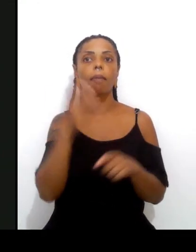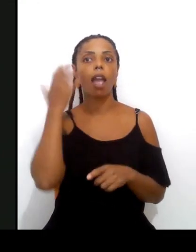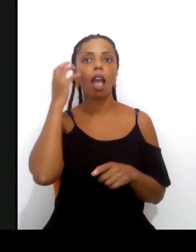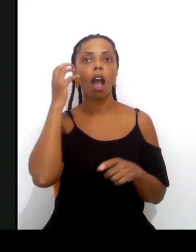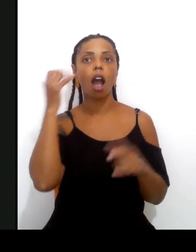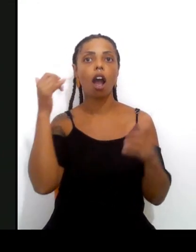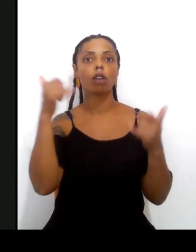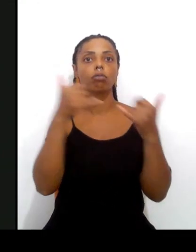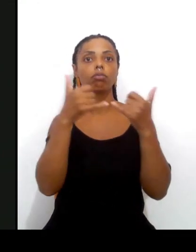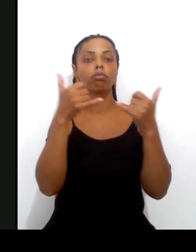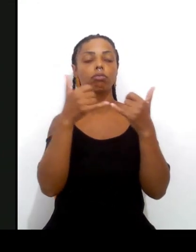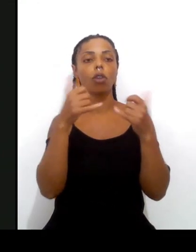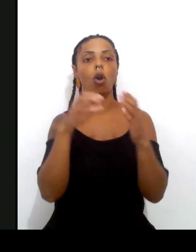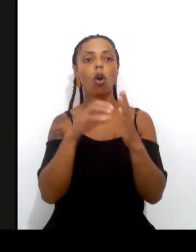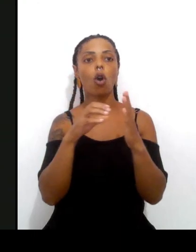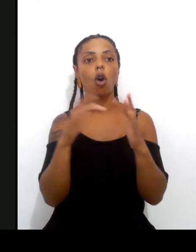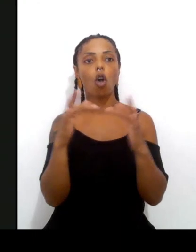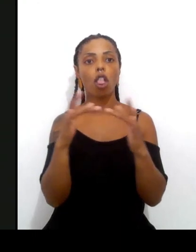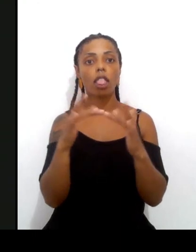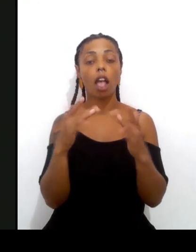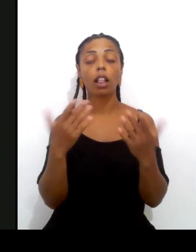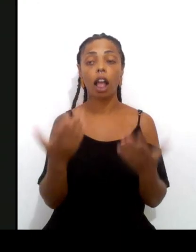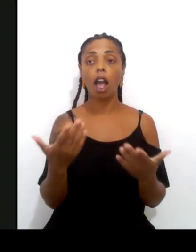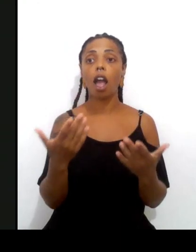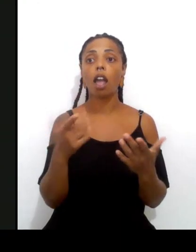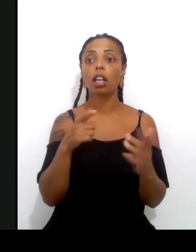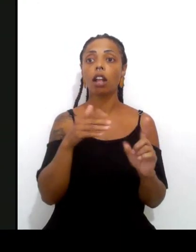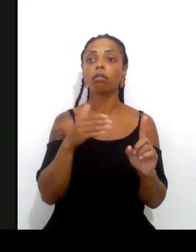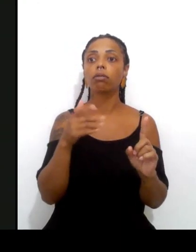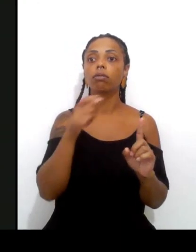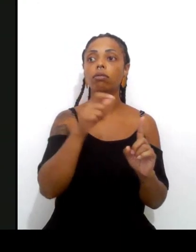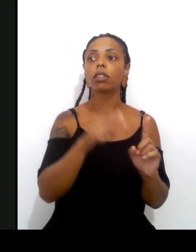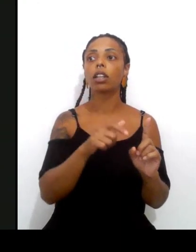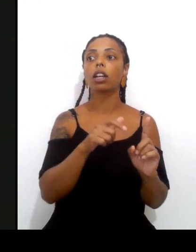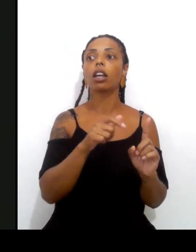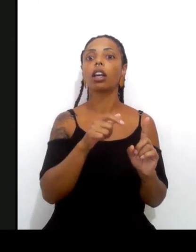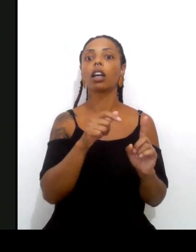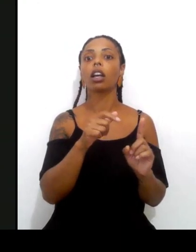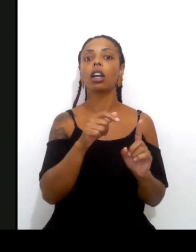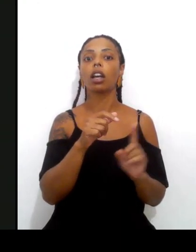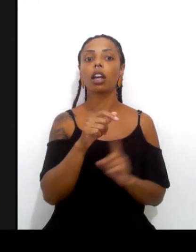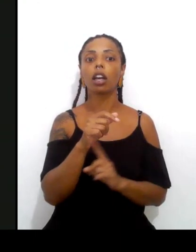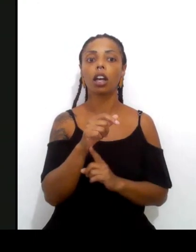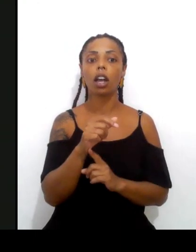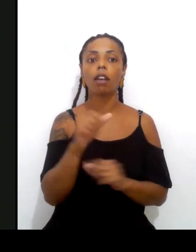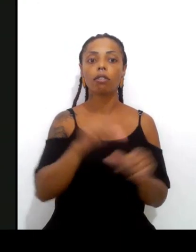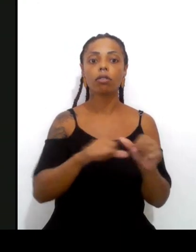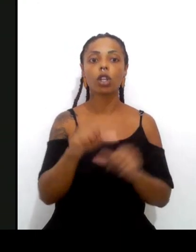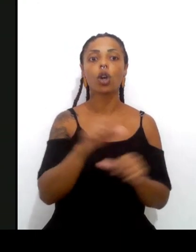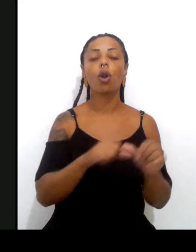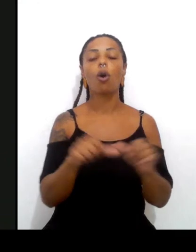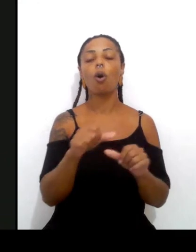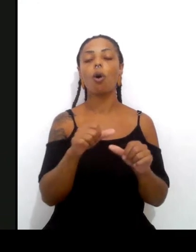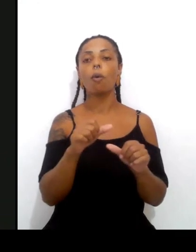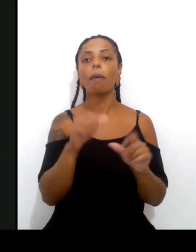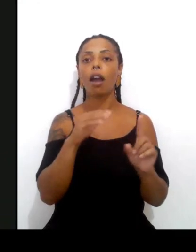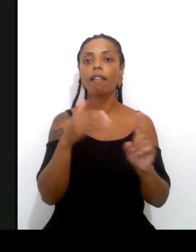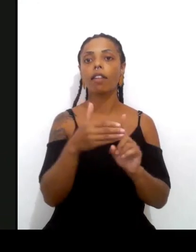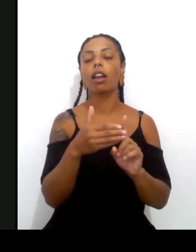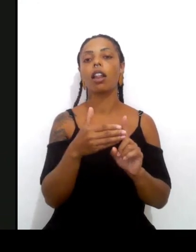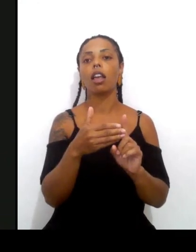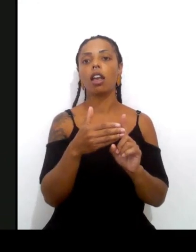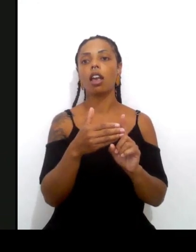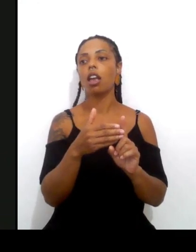europeus e norte-americanos desde os muito ricos até bandidos criminosos bem como artistas